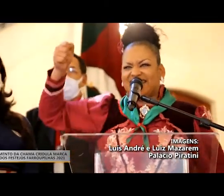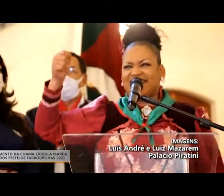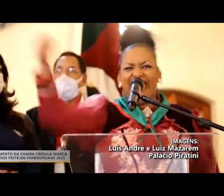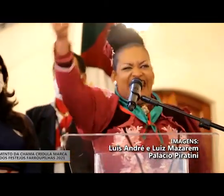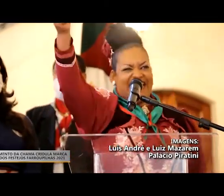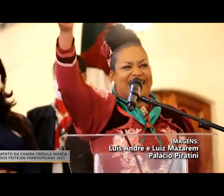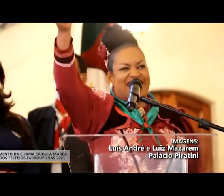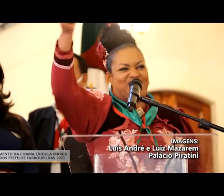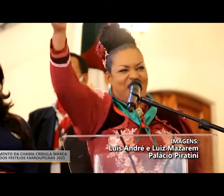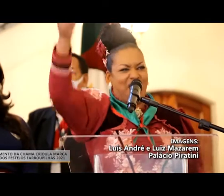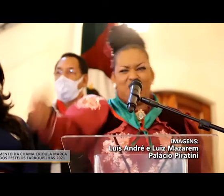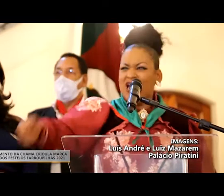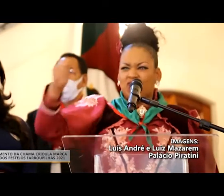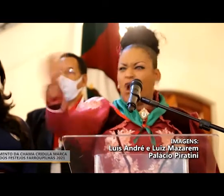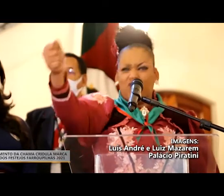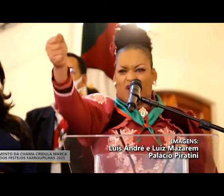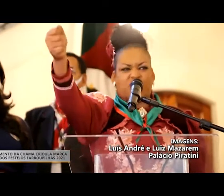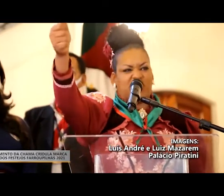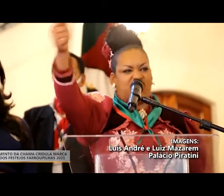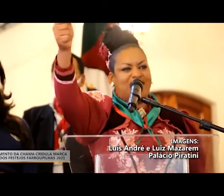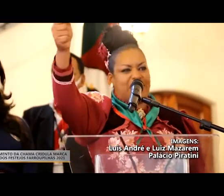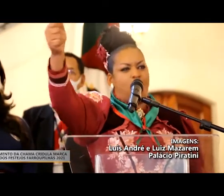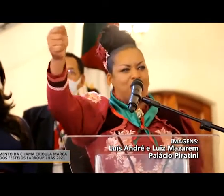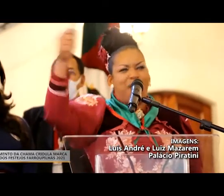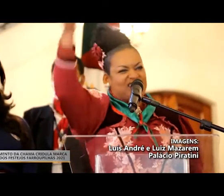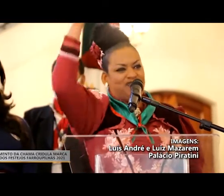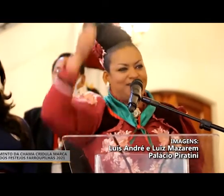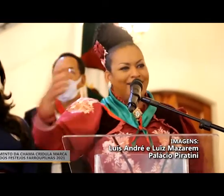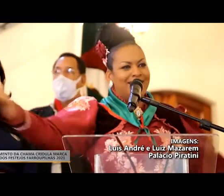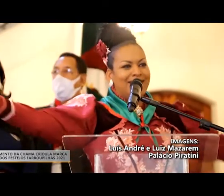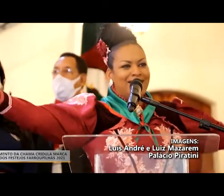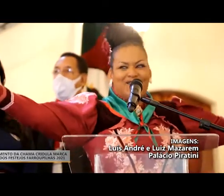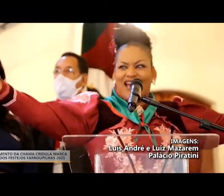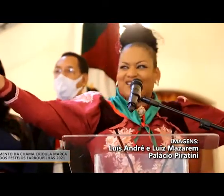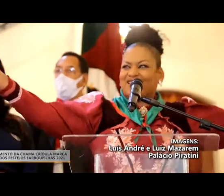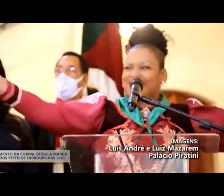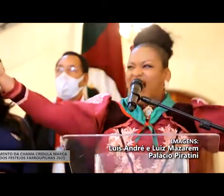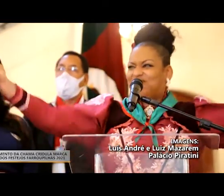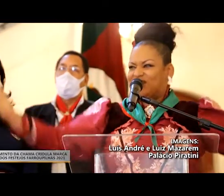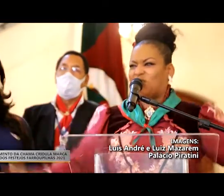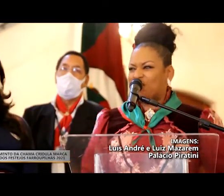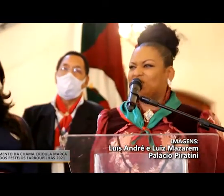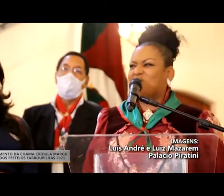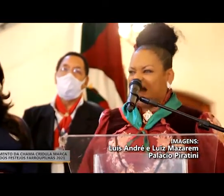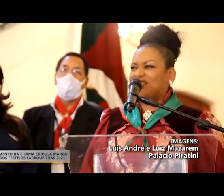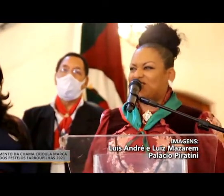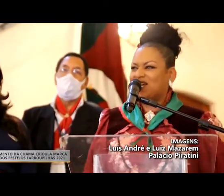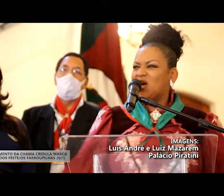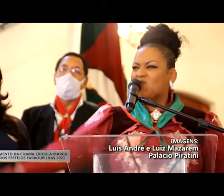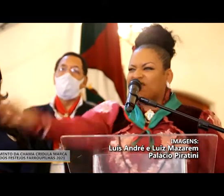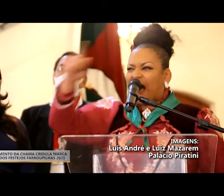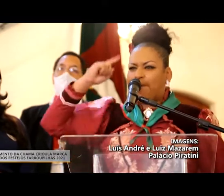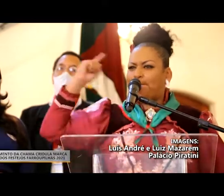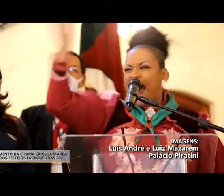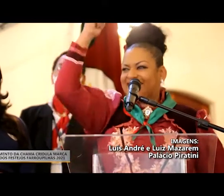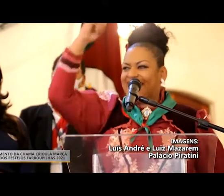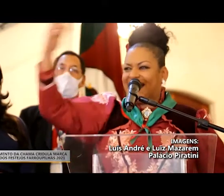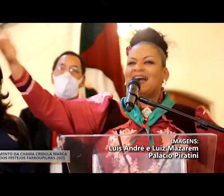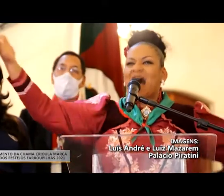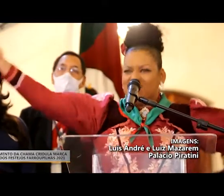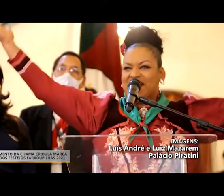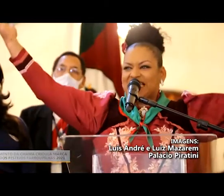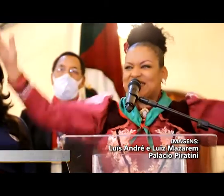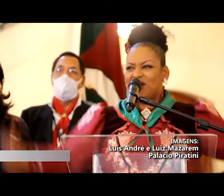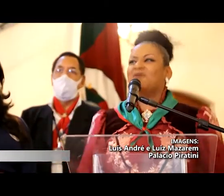negra, lanceira que cresceu junto aos fortins de combate. E já estava tomando mate quando a